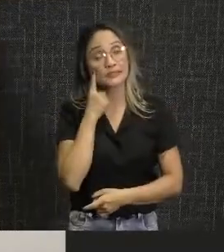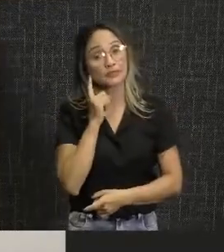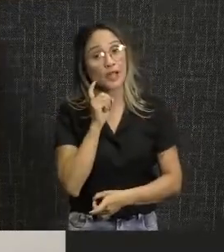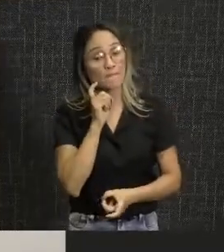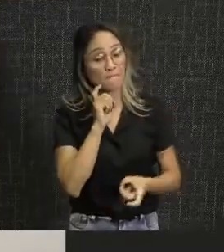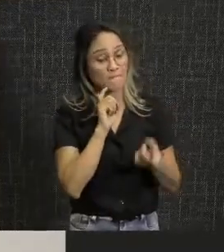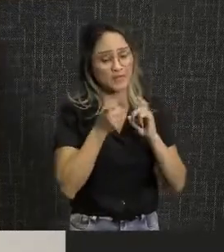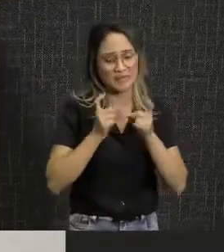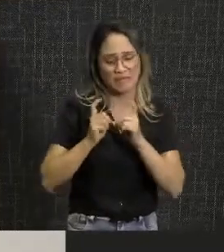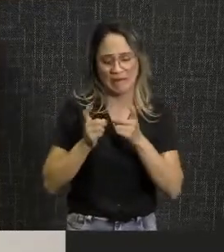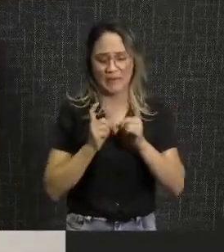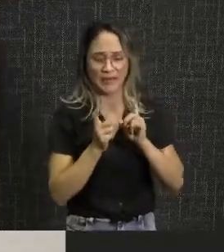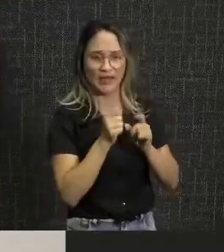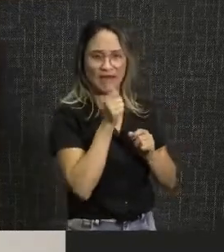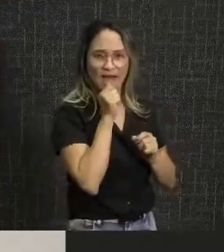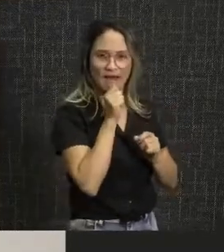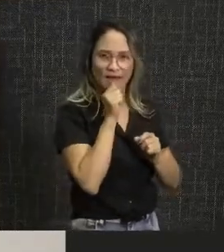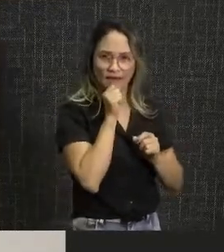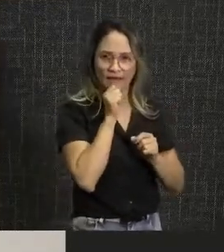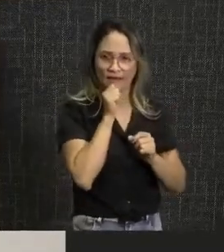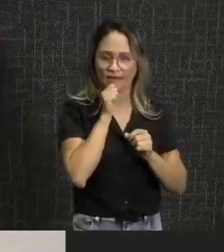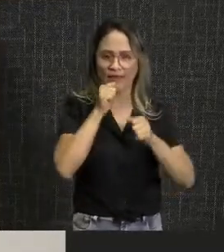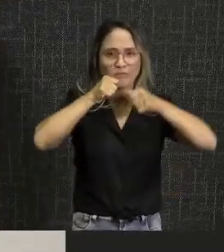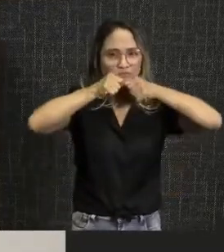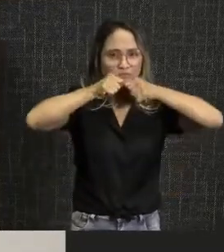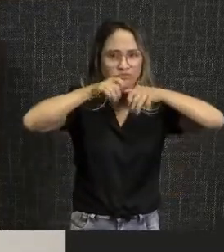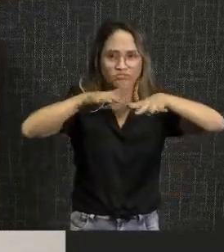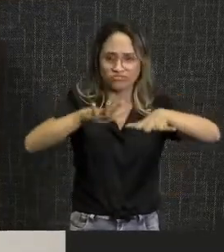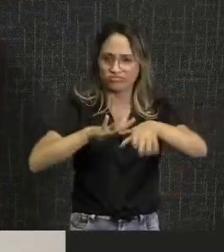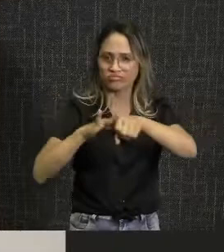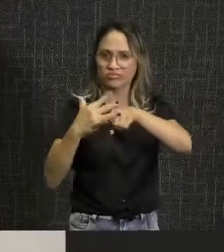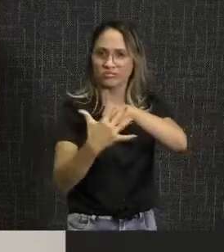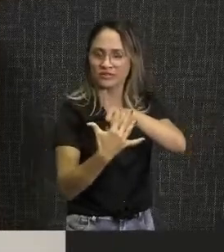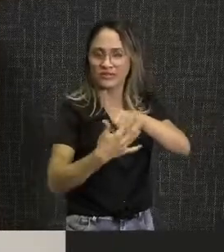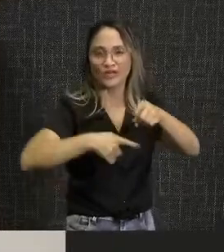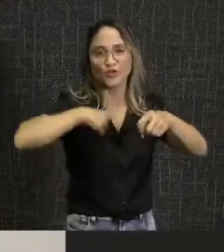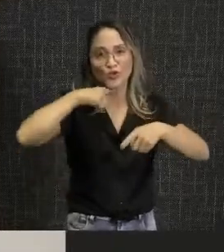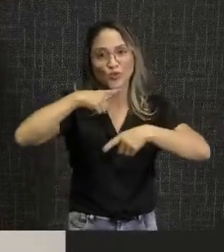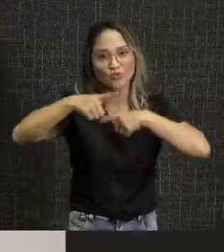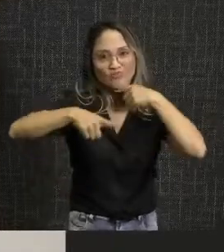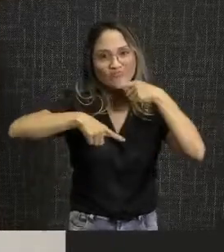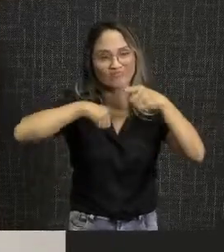tem muita incerteza. Agora você vai falar, os pesquisadores têm muita incerteza, por exemplo,